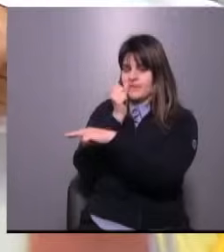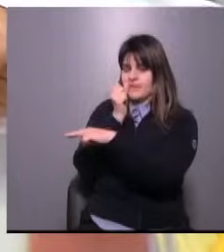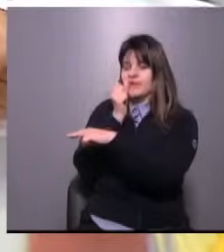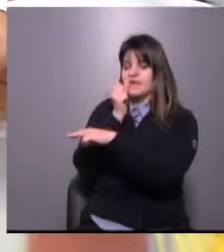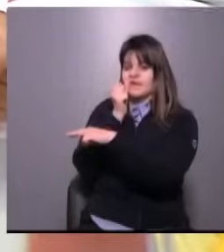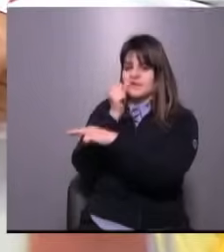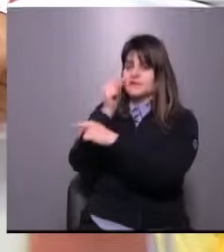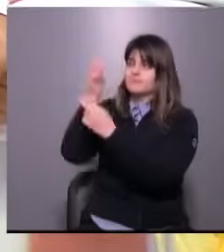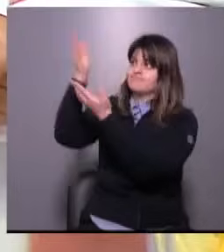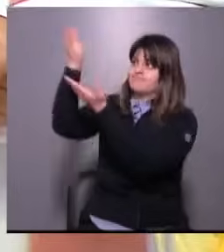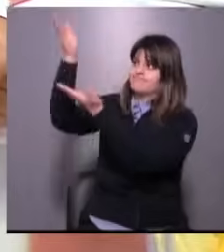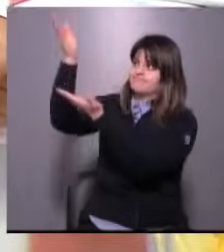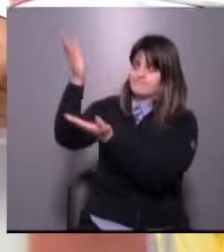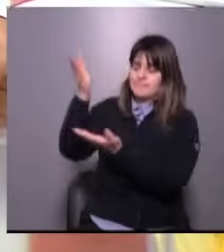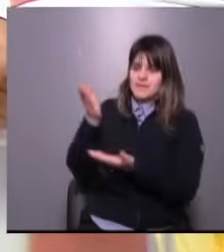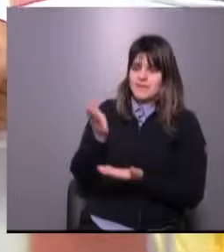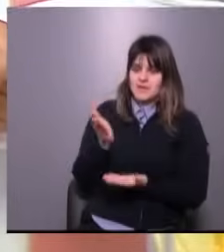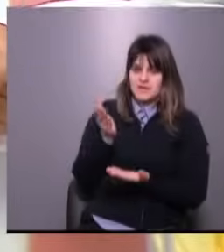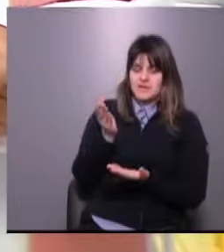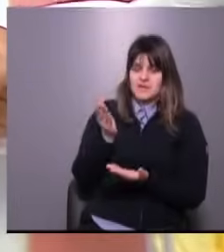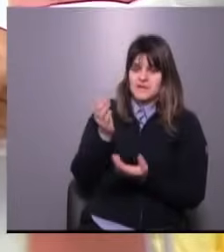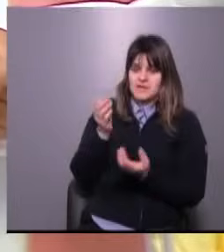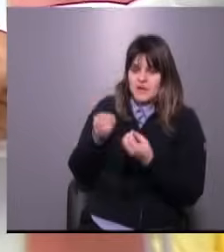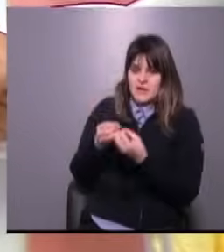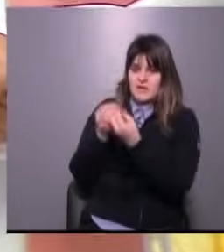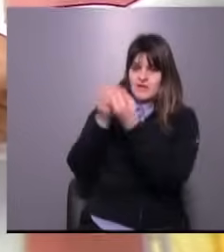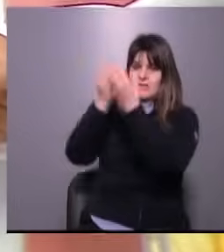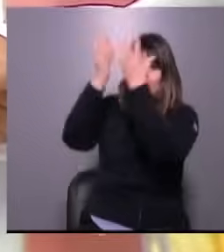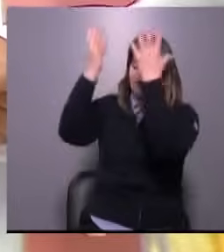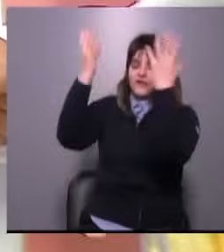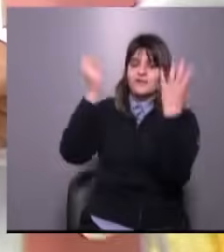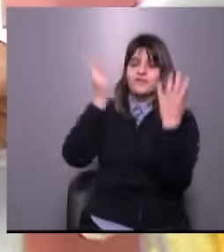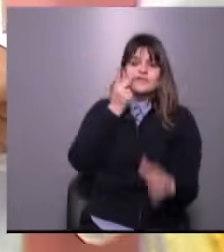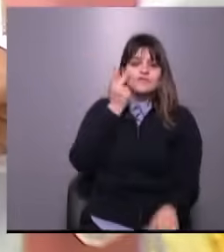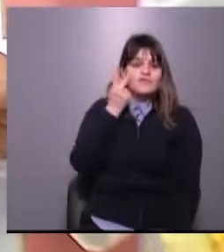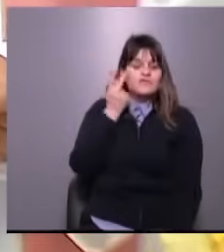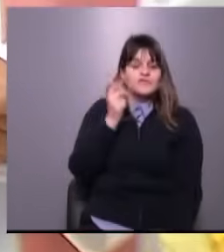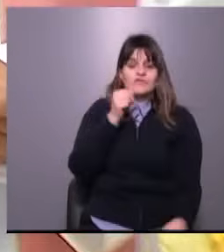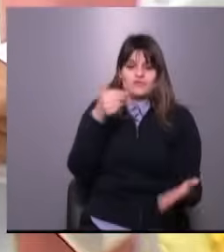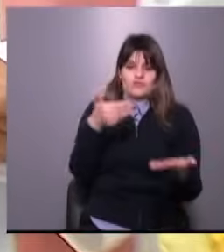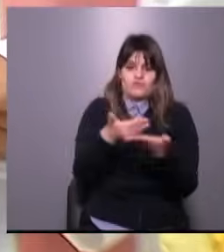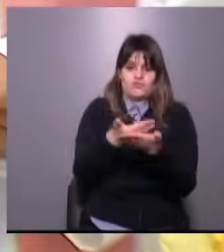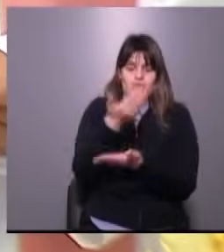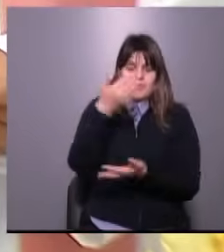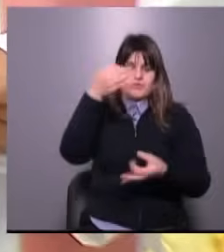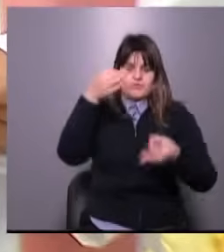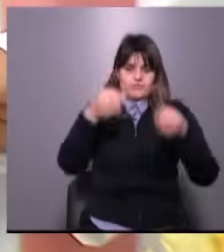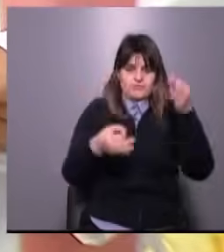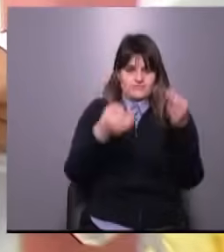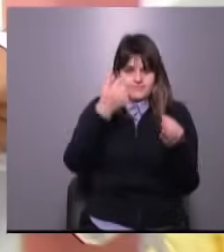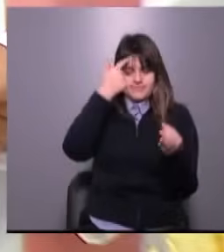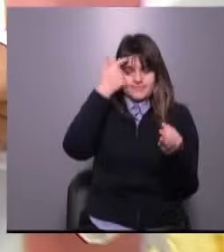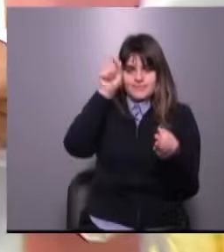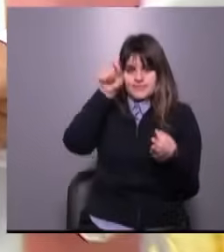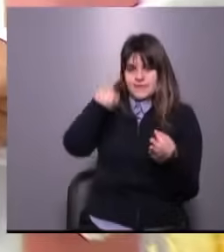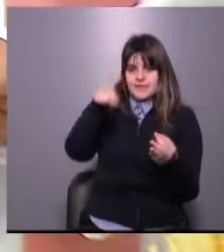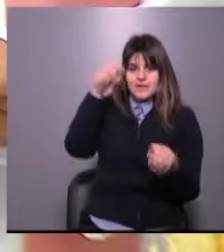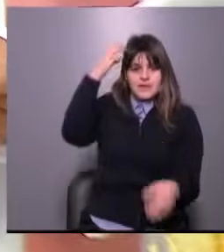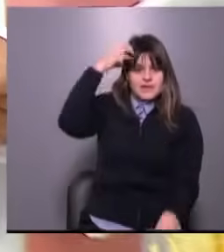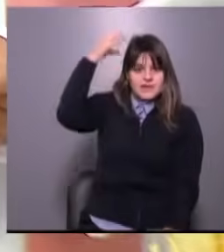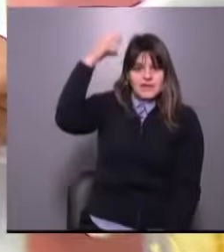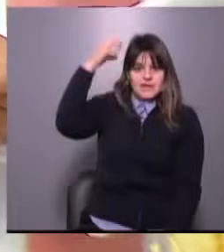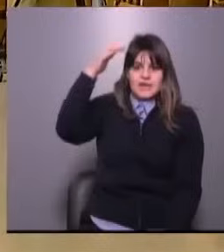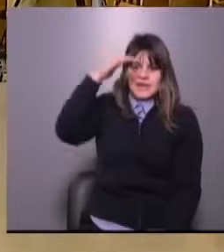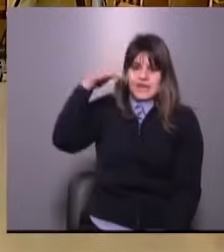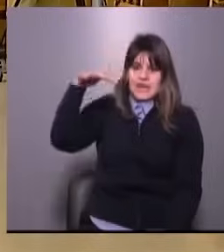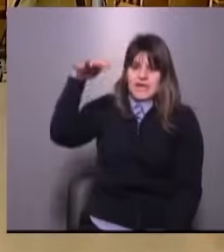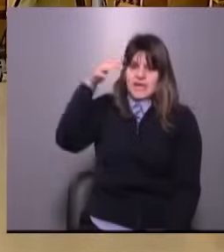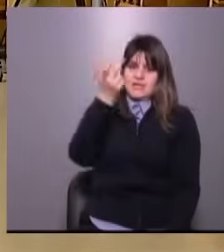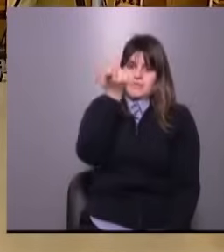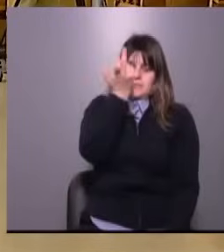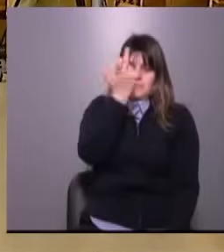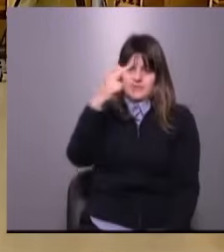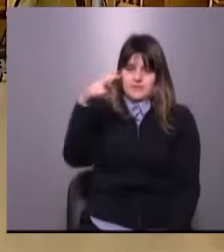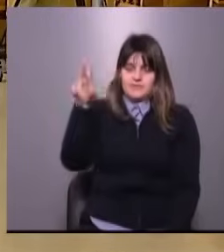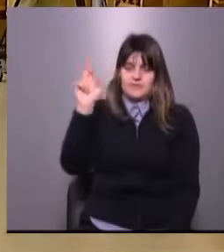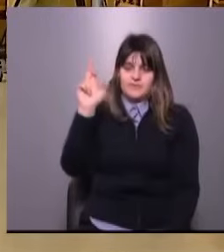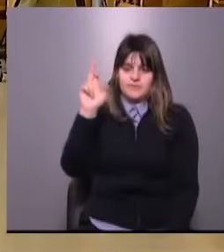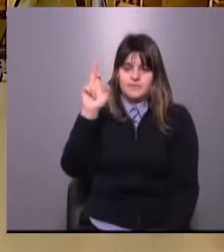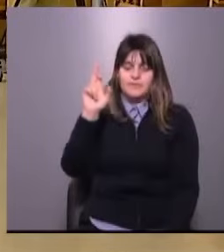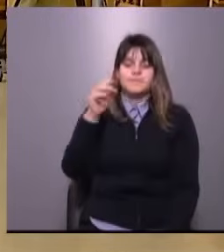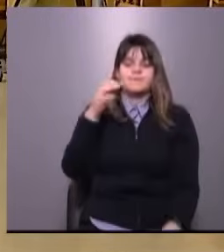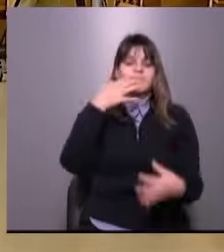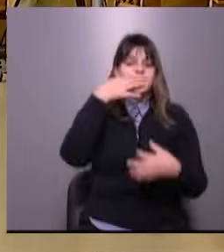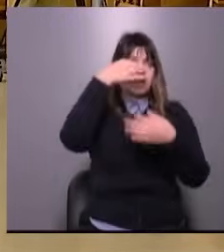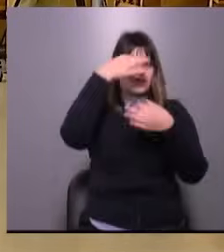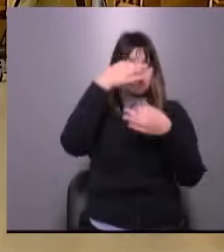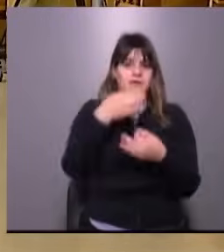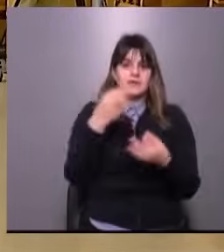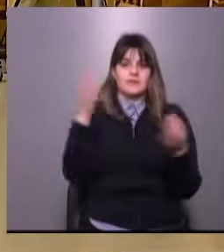Pai. De novo há de vir em sua glória, para julgar os vivos e os mortos, e o seu reino